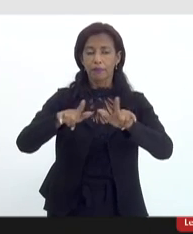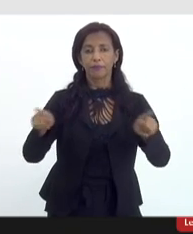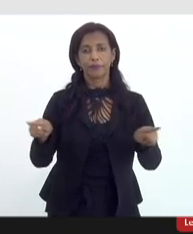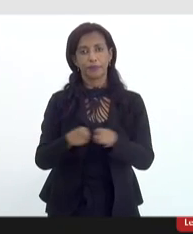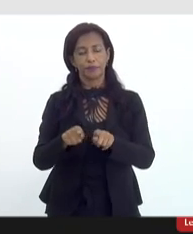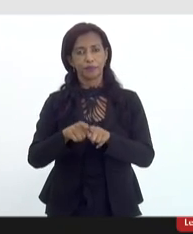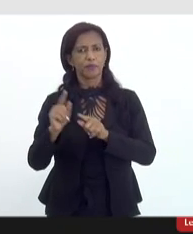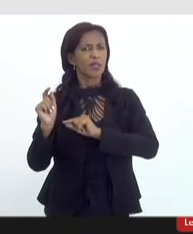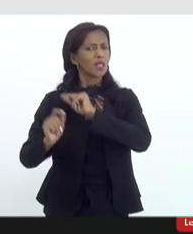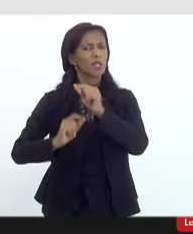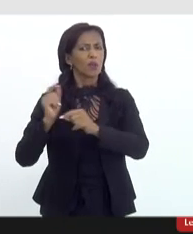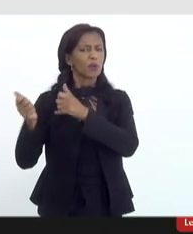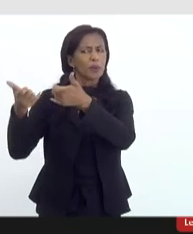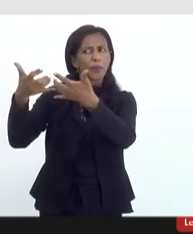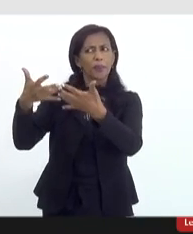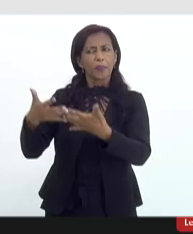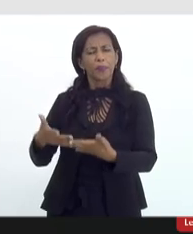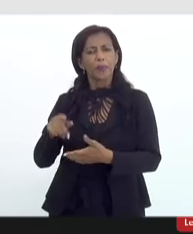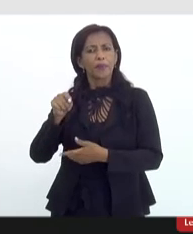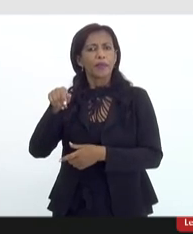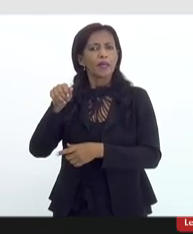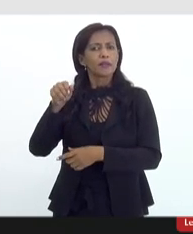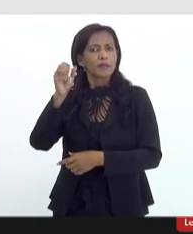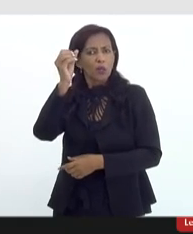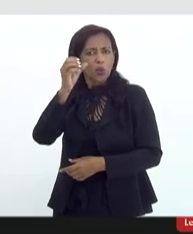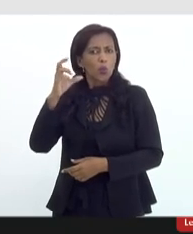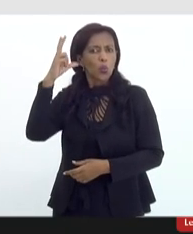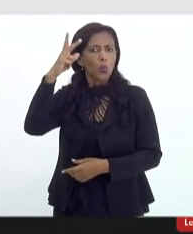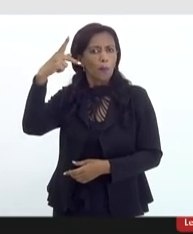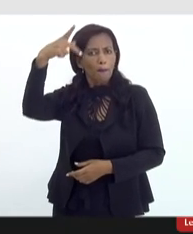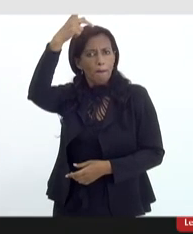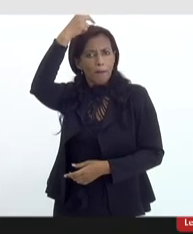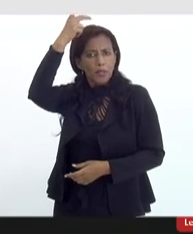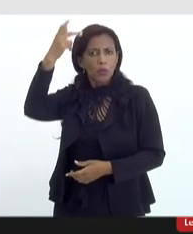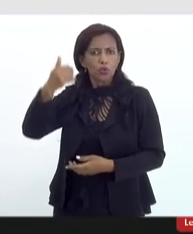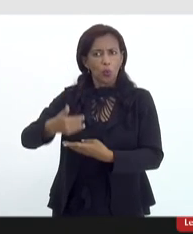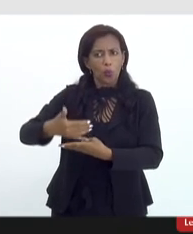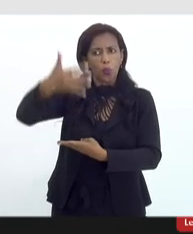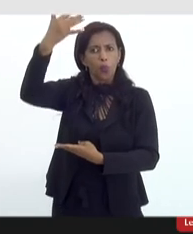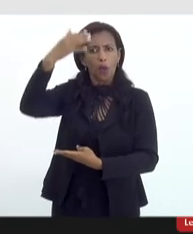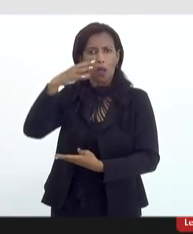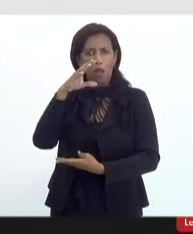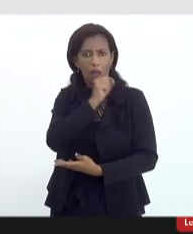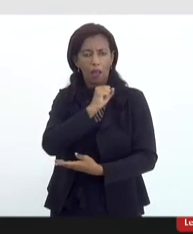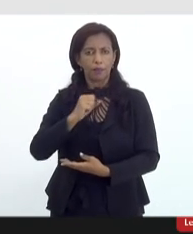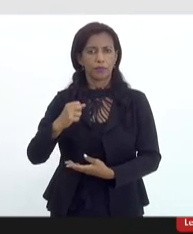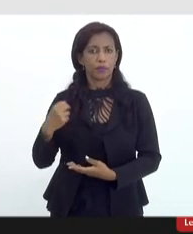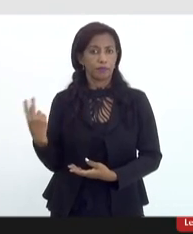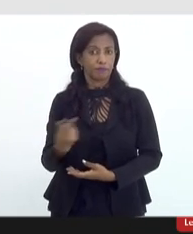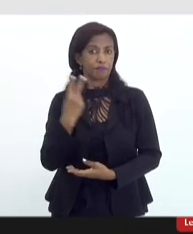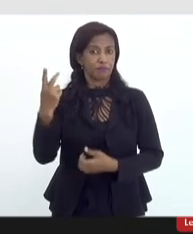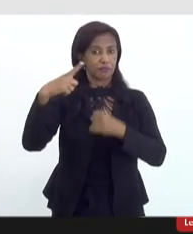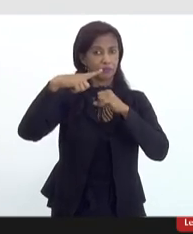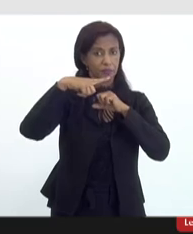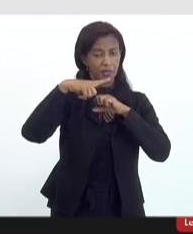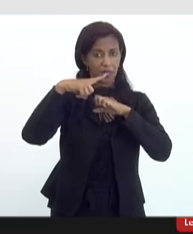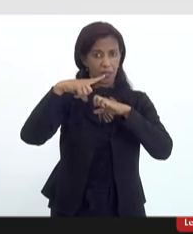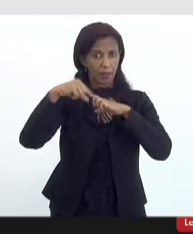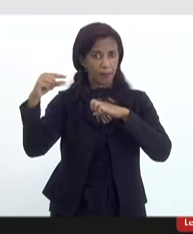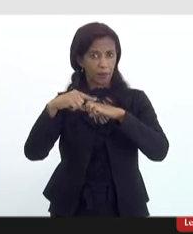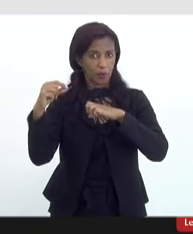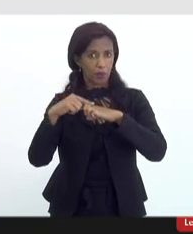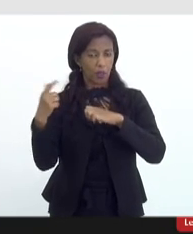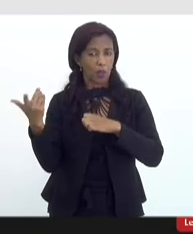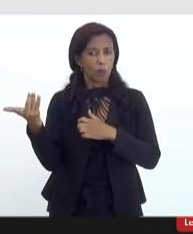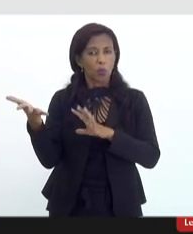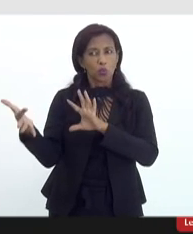tá? E que características seriam essas dessa cultura pentecostal, passando muito rapidamente, né? Uma valorização desse empreendedorismo, de uma disciplina para o sucesso,